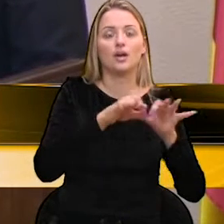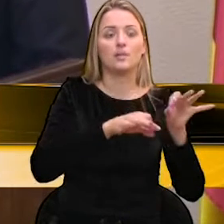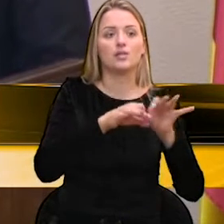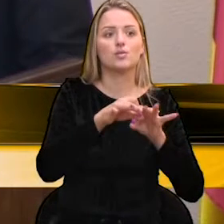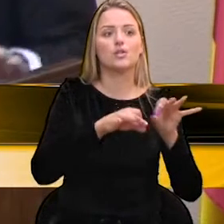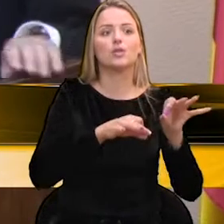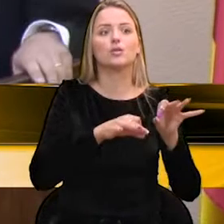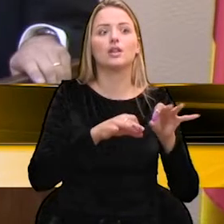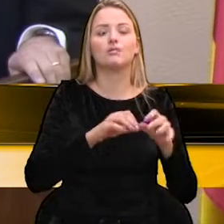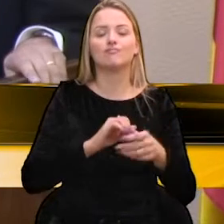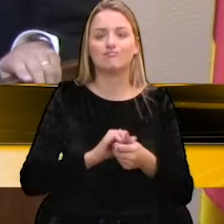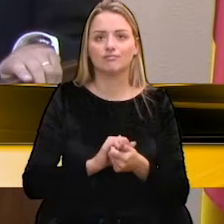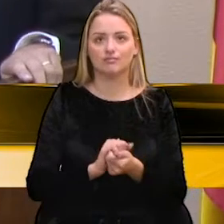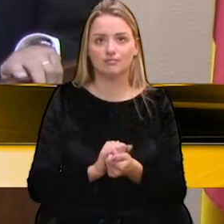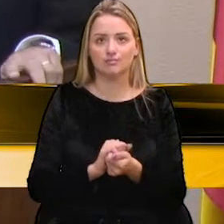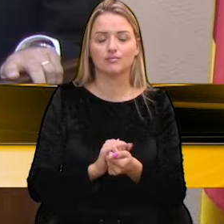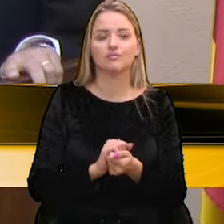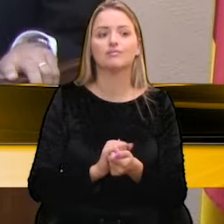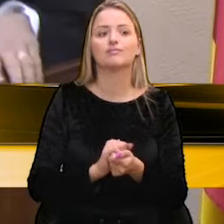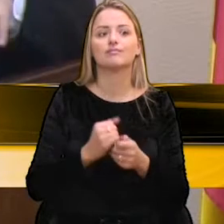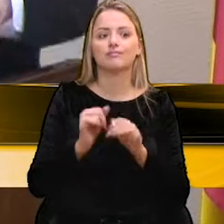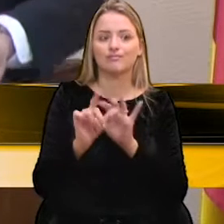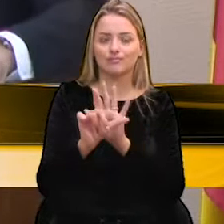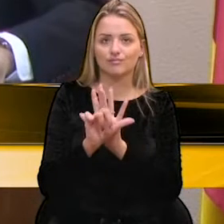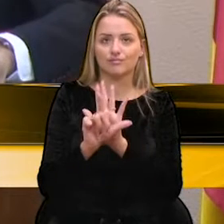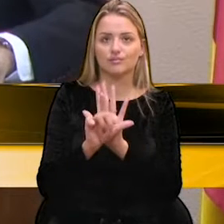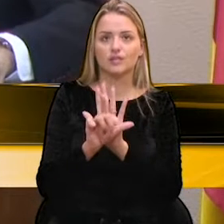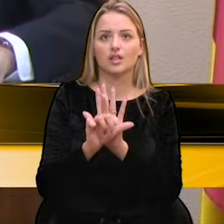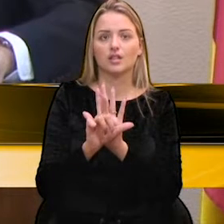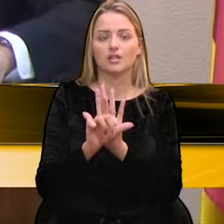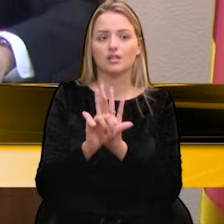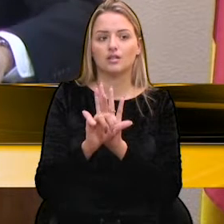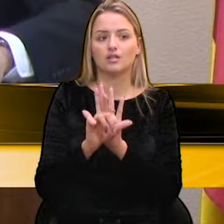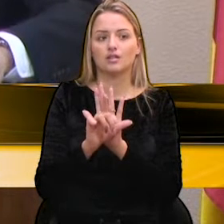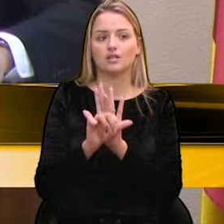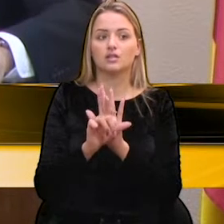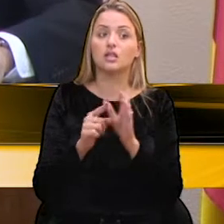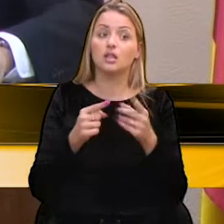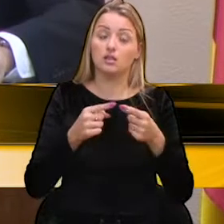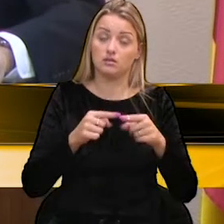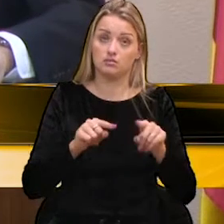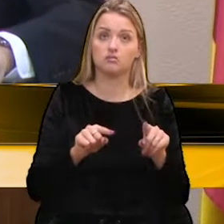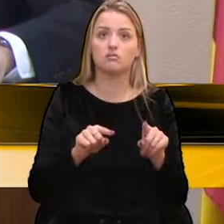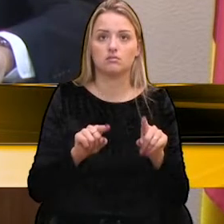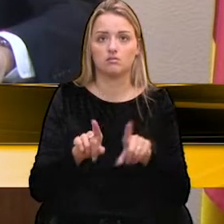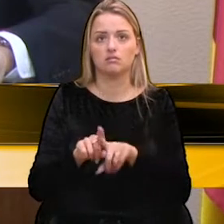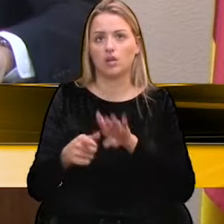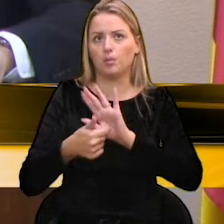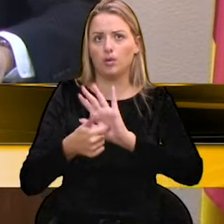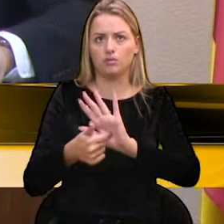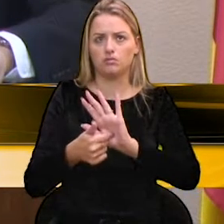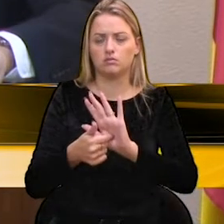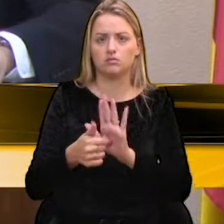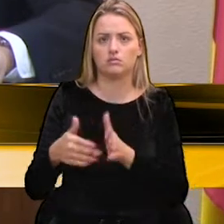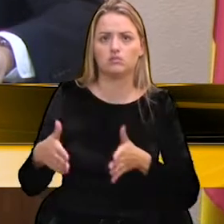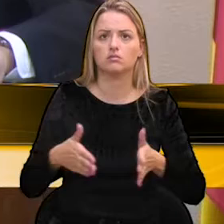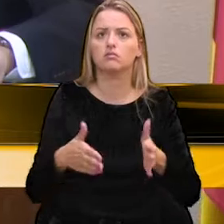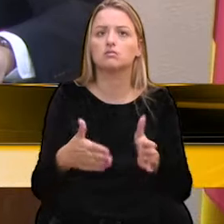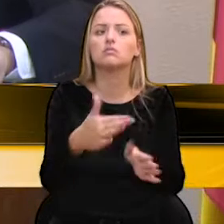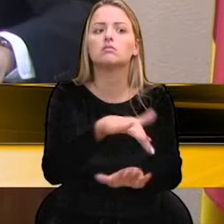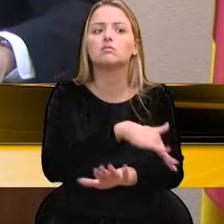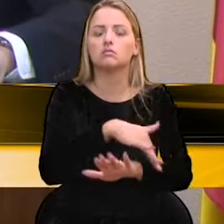esta Casa aprovou, que hoje é lei, e que denomina-se o Caminho do Padre João